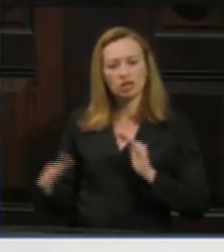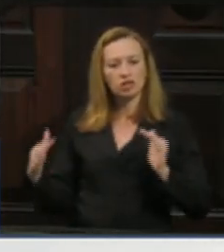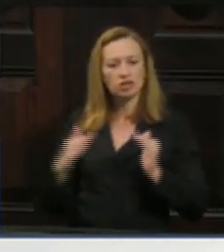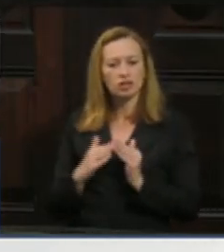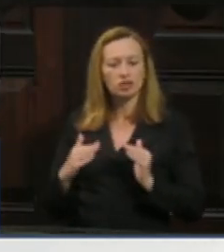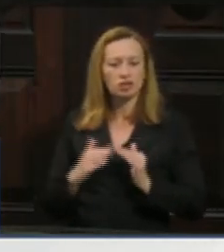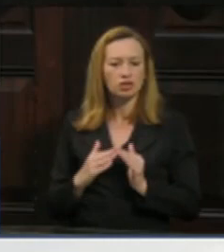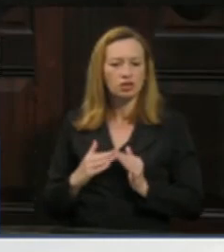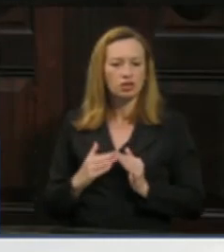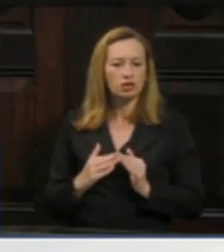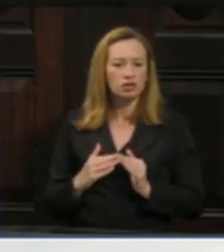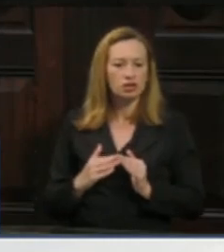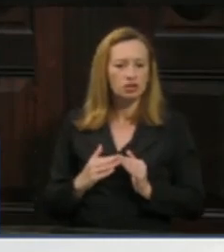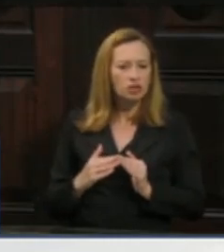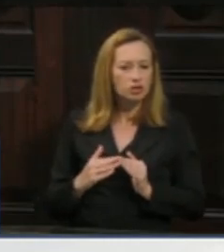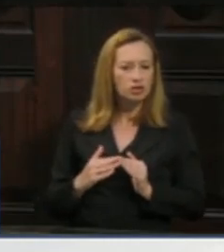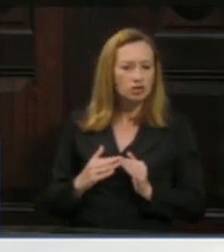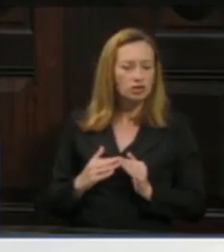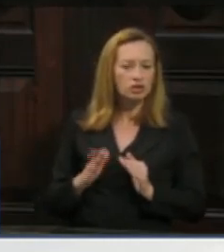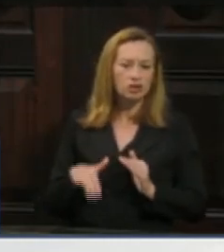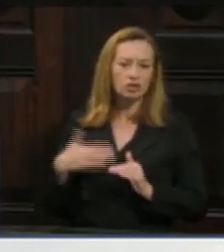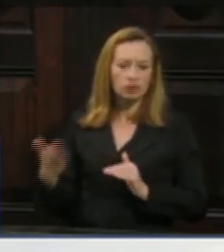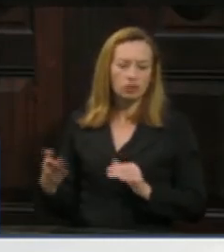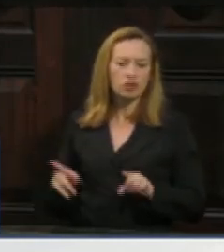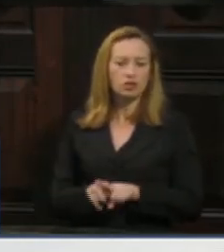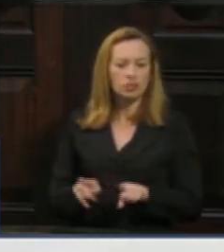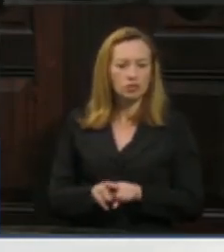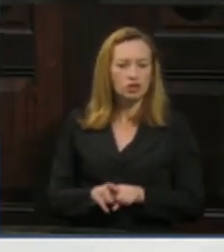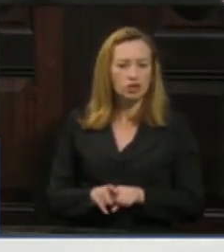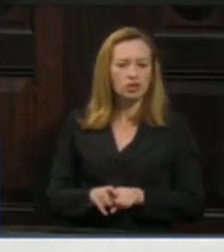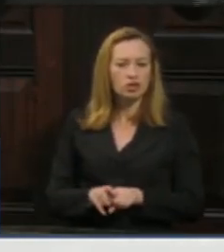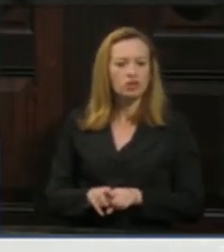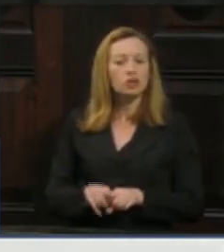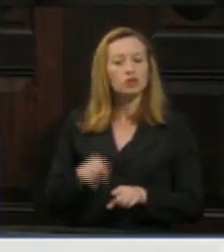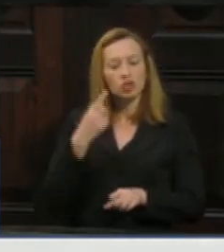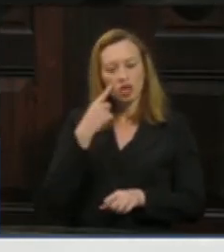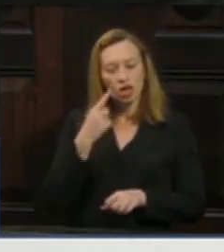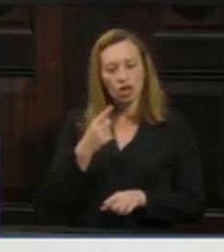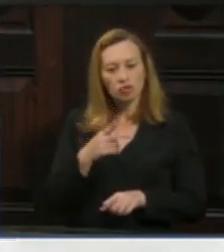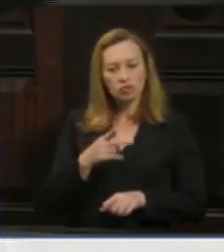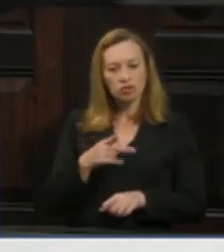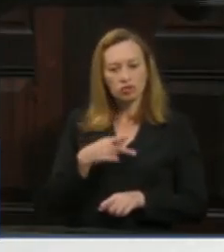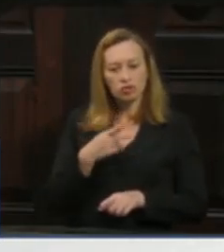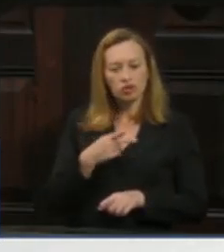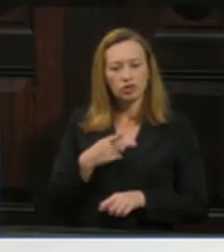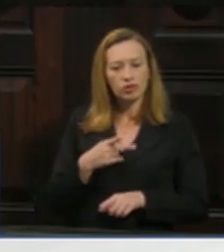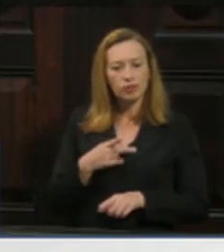que institui no âmbito da Assembleia Legislativa do Estado do Rio de Janeiro o programa Legisla Aqui,